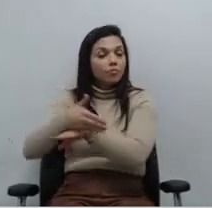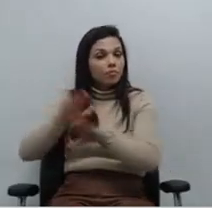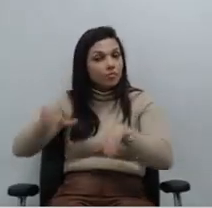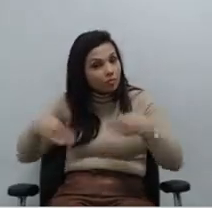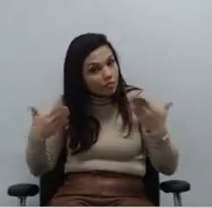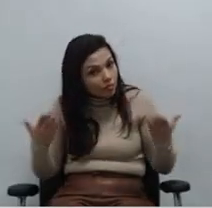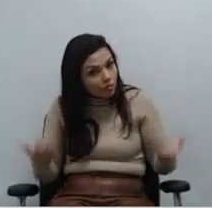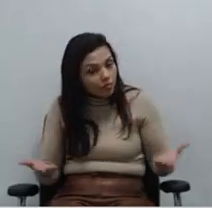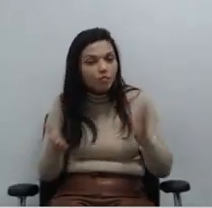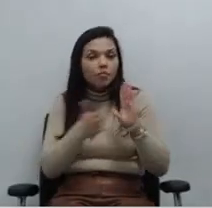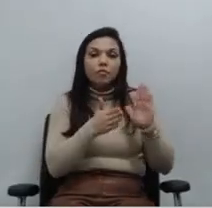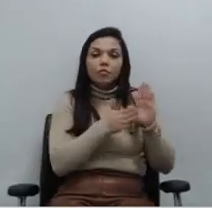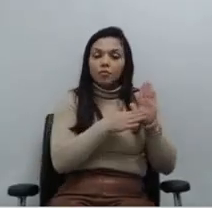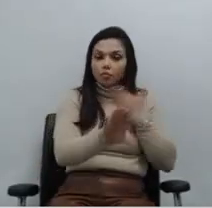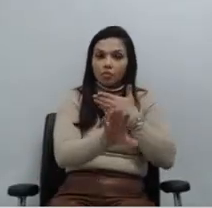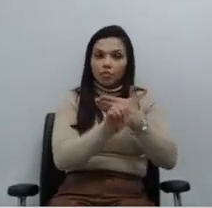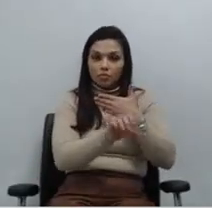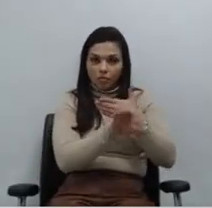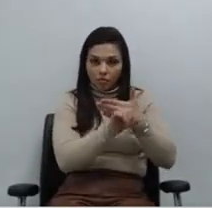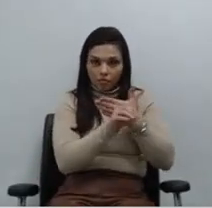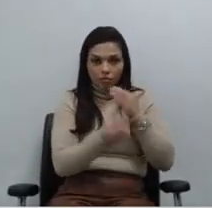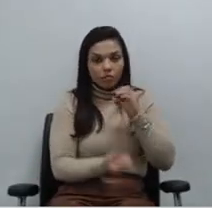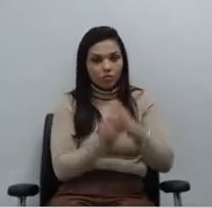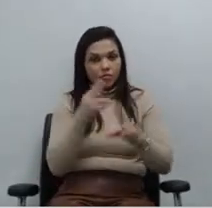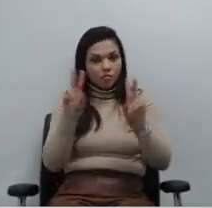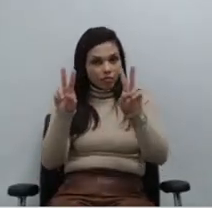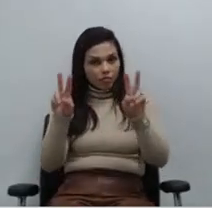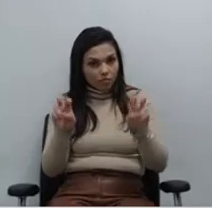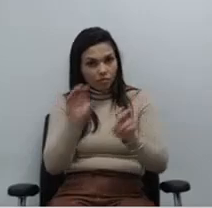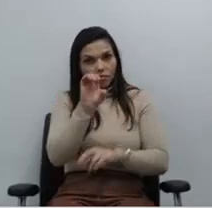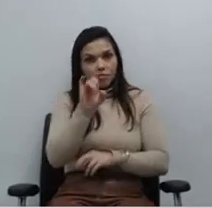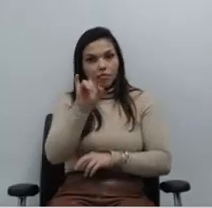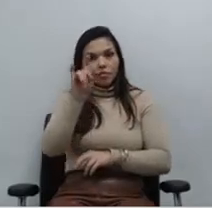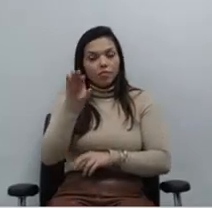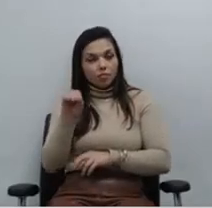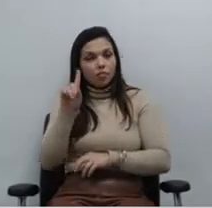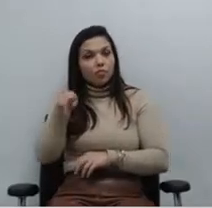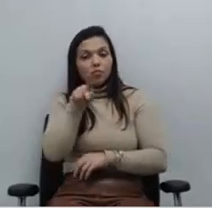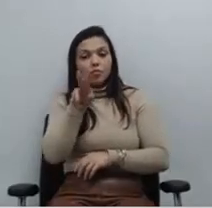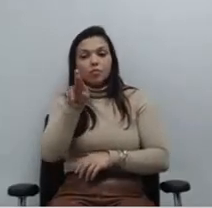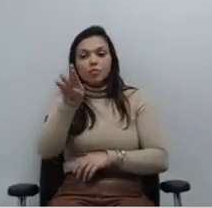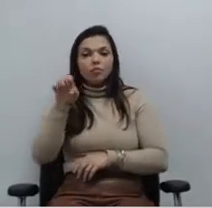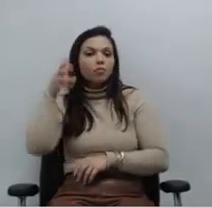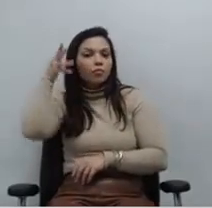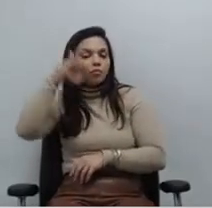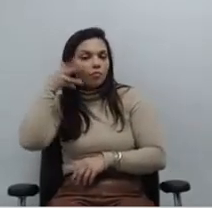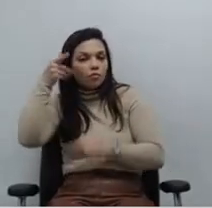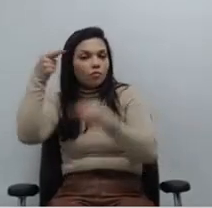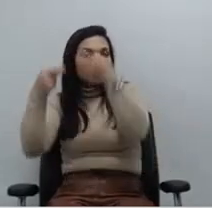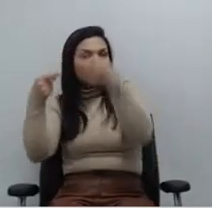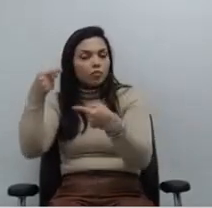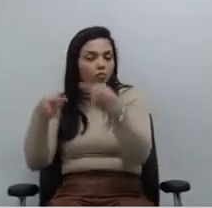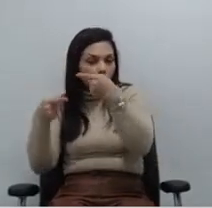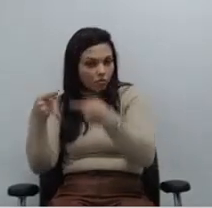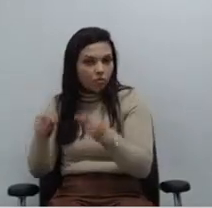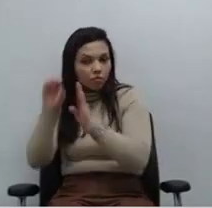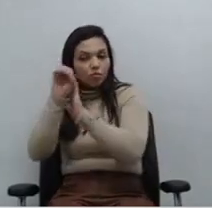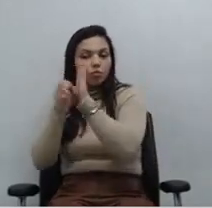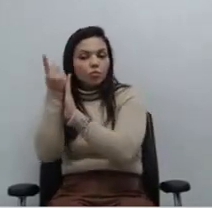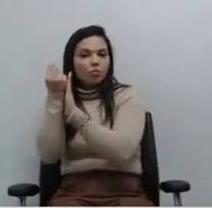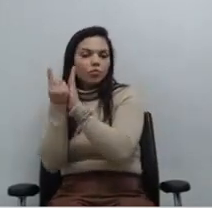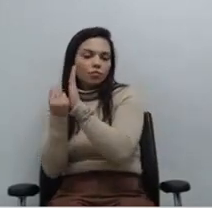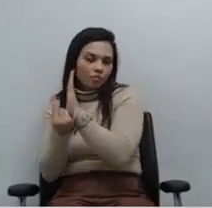nesse sentido, há uma proposta da ouvidoria para que se crie um eixo durante as pré-conferências, justamente para discutir o debate da execução orçamentária. O